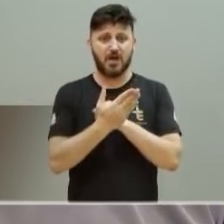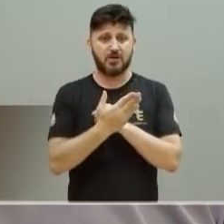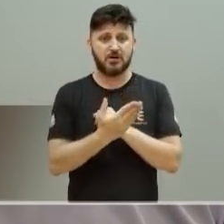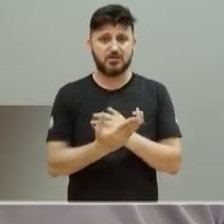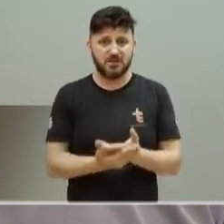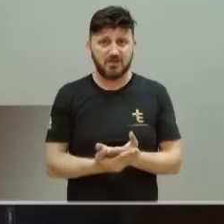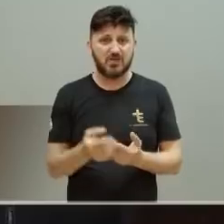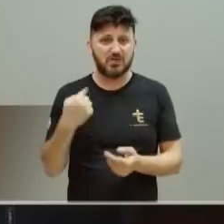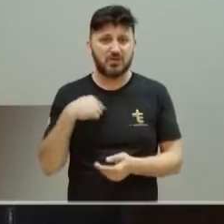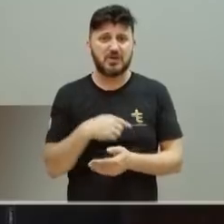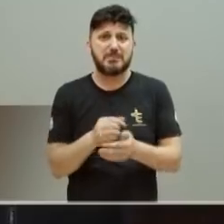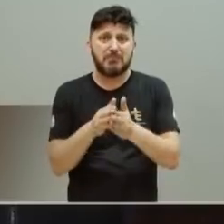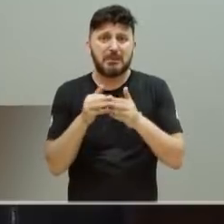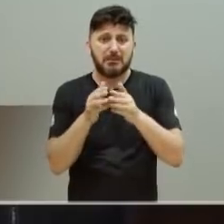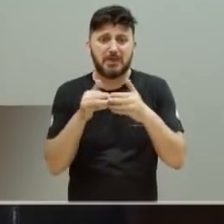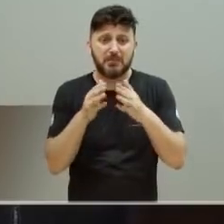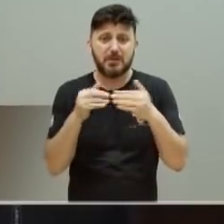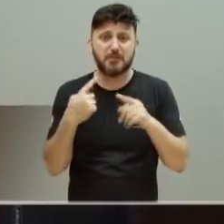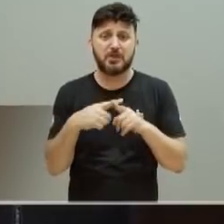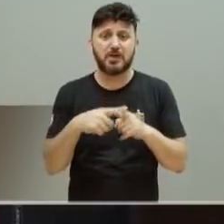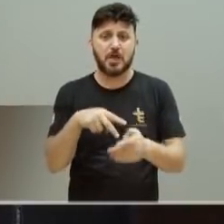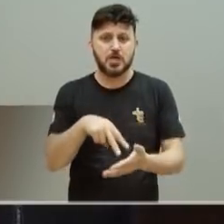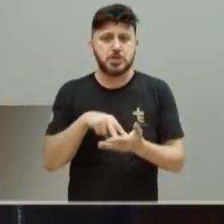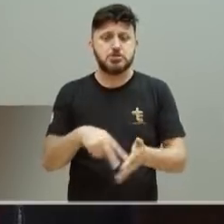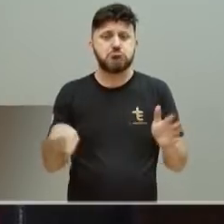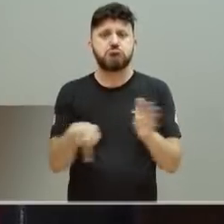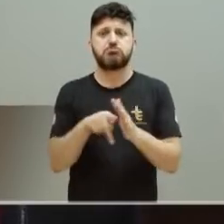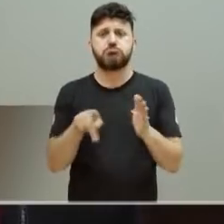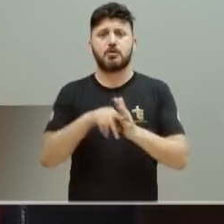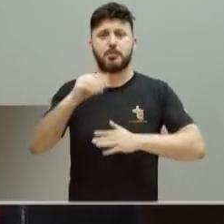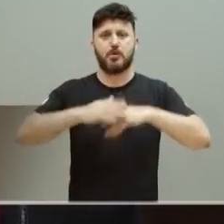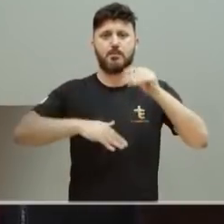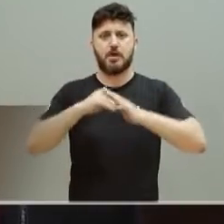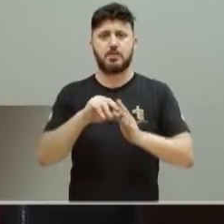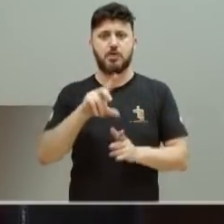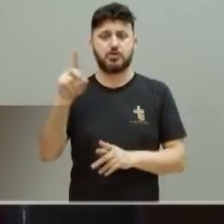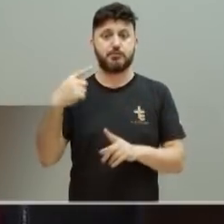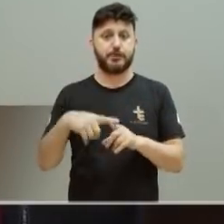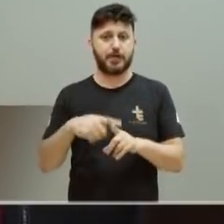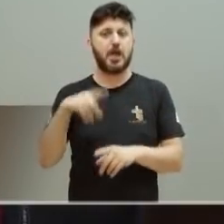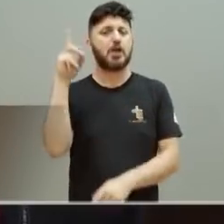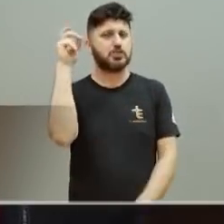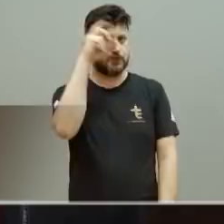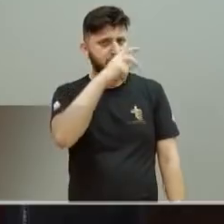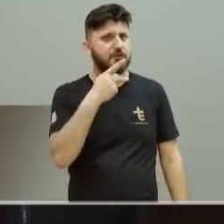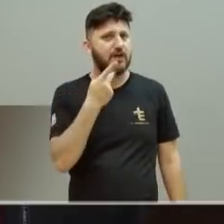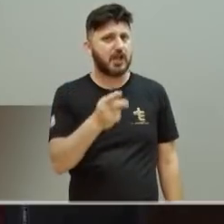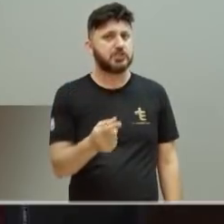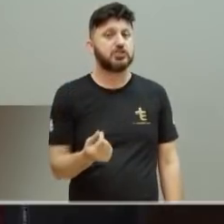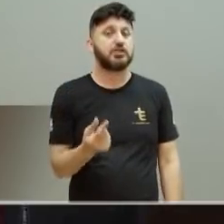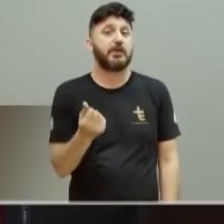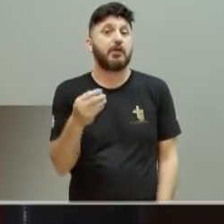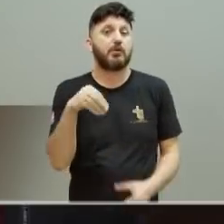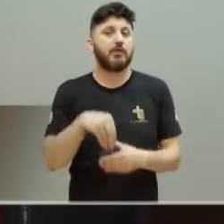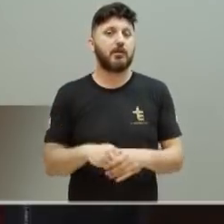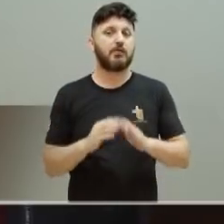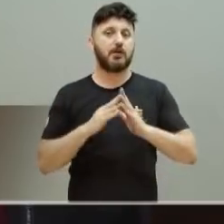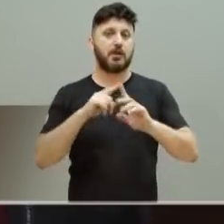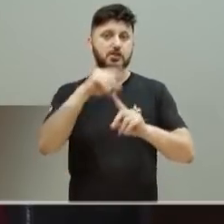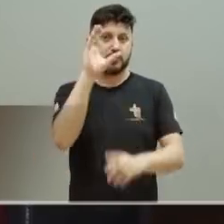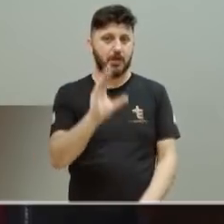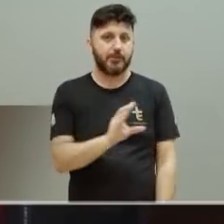mendigando para sustentar uma obra de Deus, porque é tão difícil falar de dinheiro dentro da Igreja Católica, é